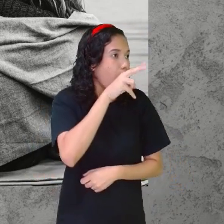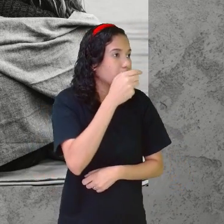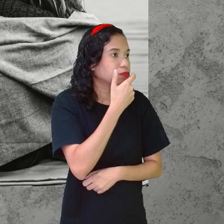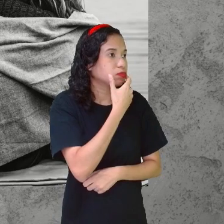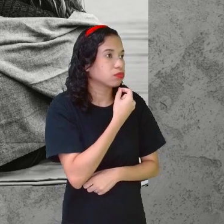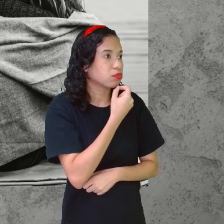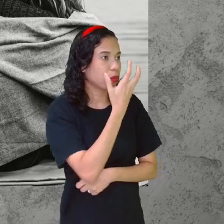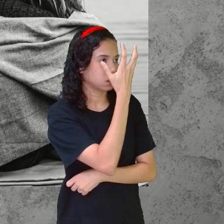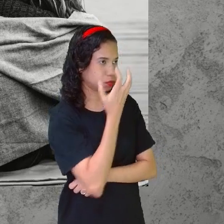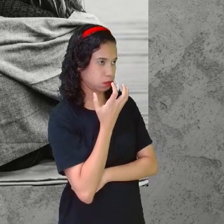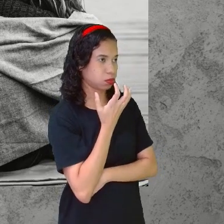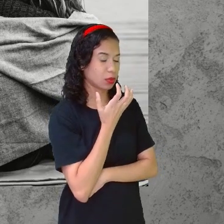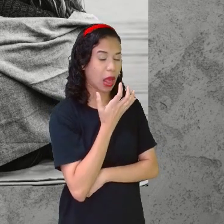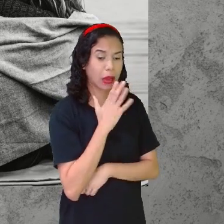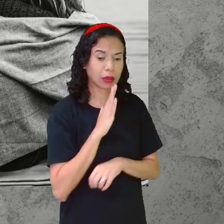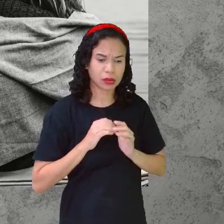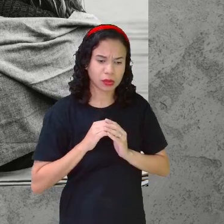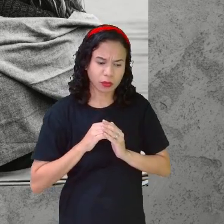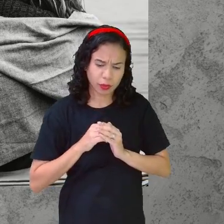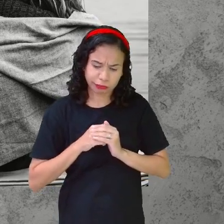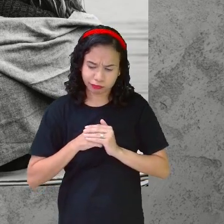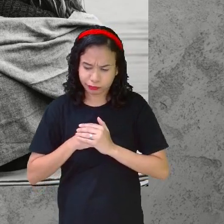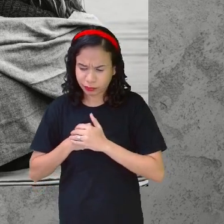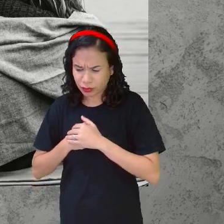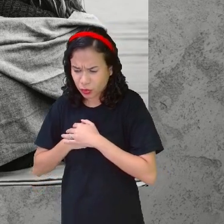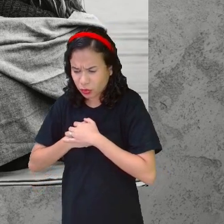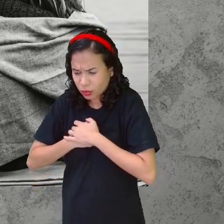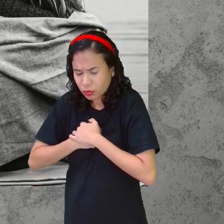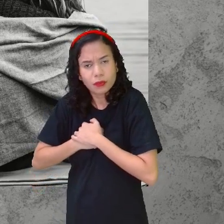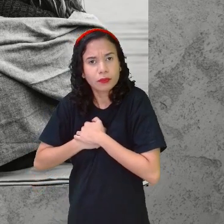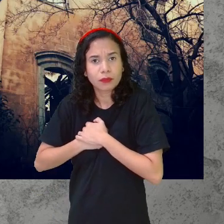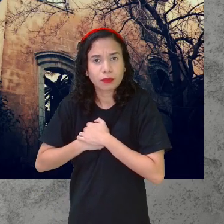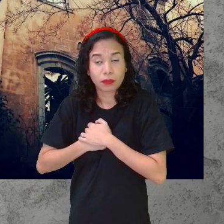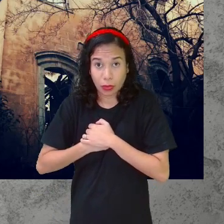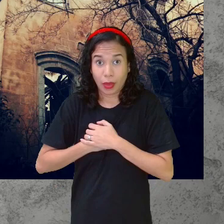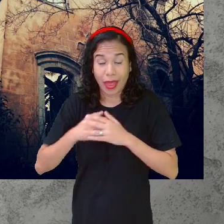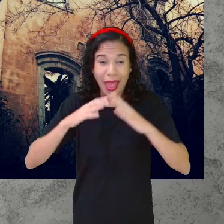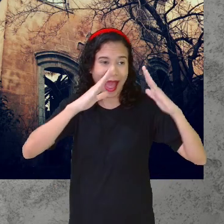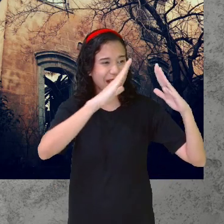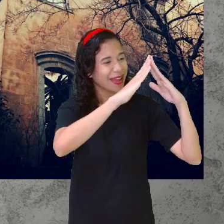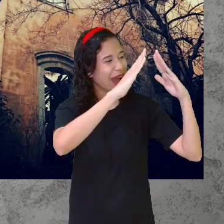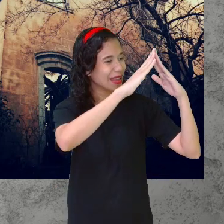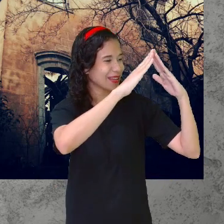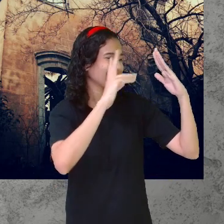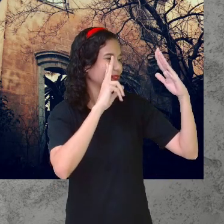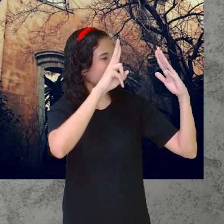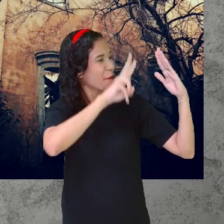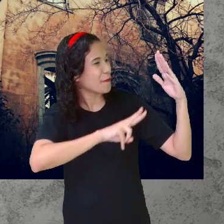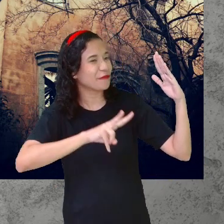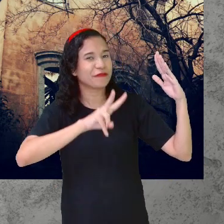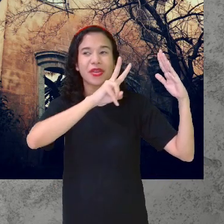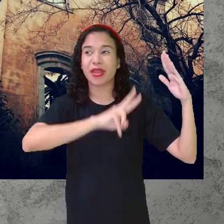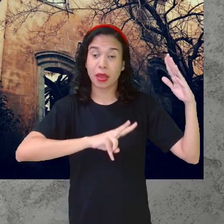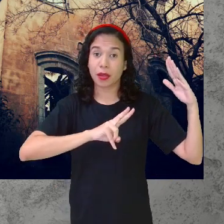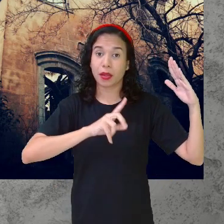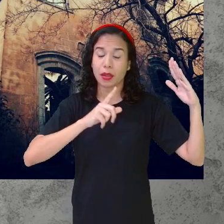Jordã fazia com que ela também se fechasse. A casa em que foram morar passava